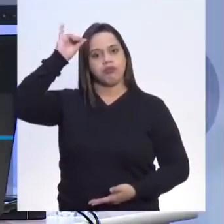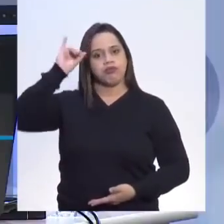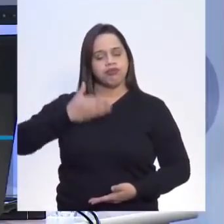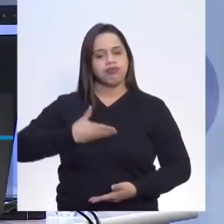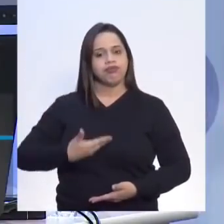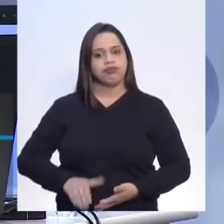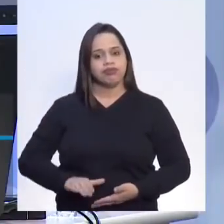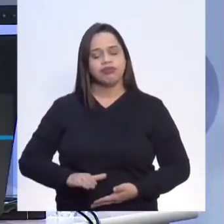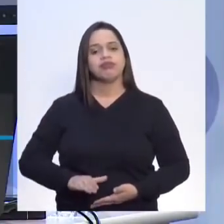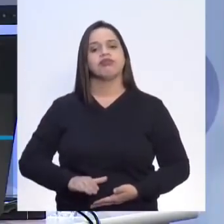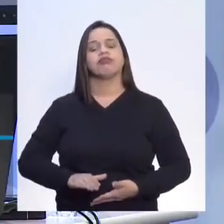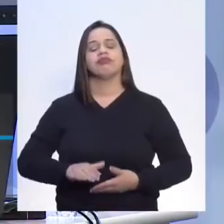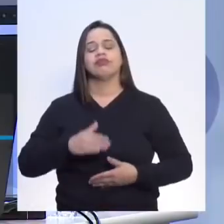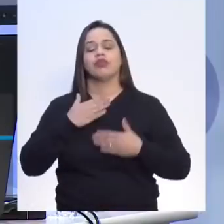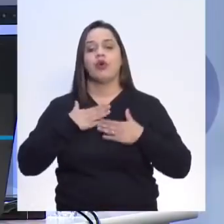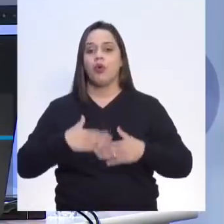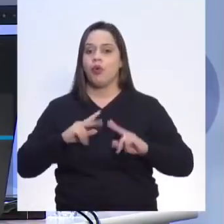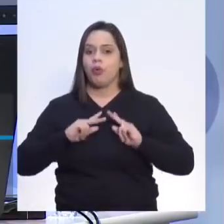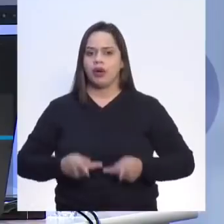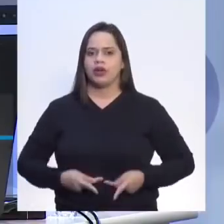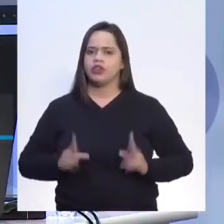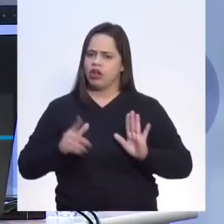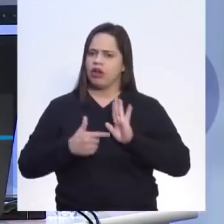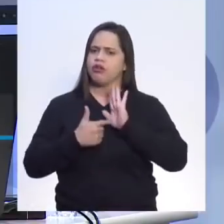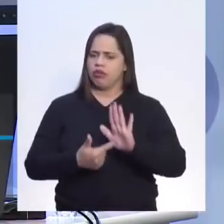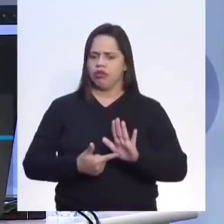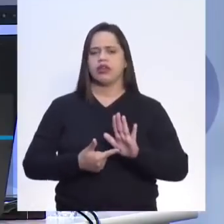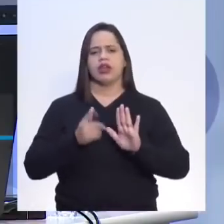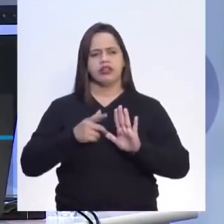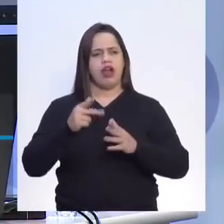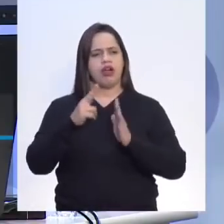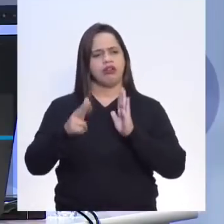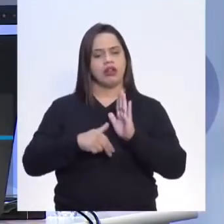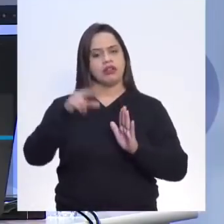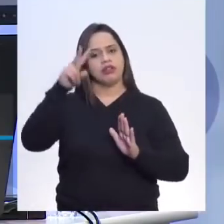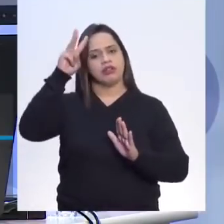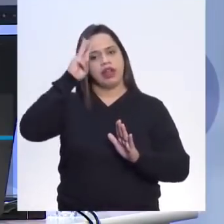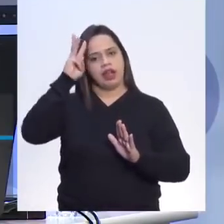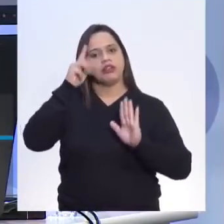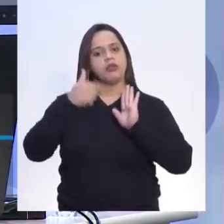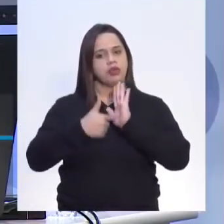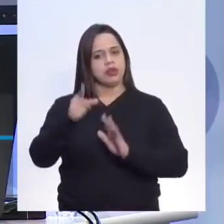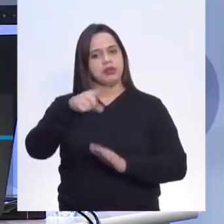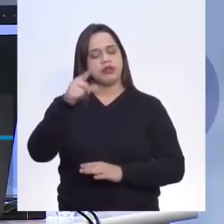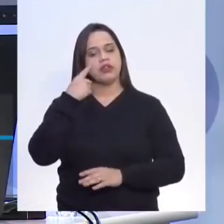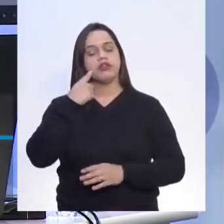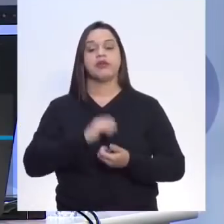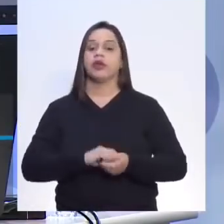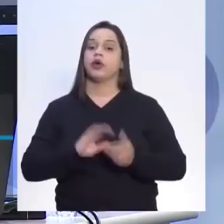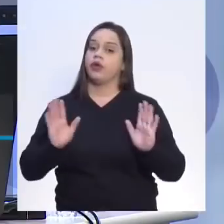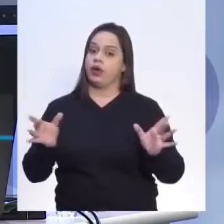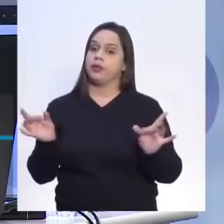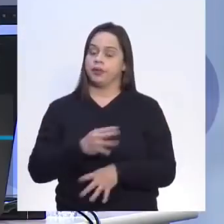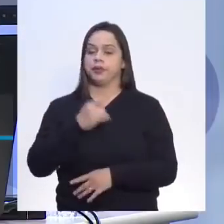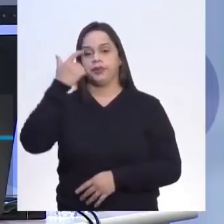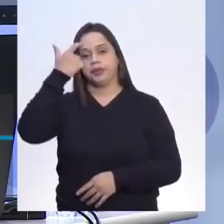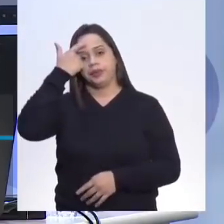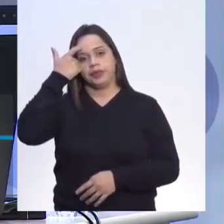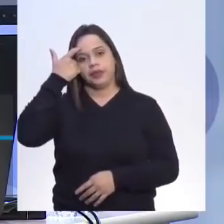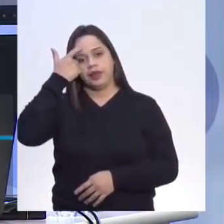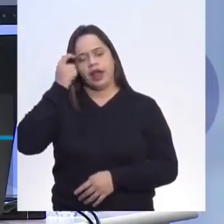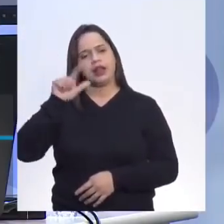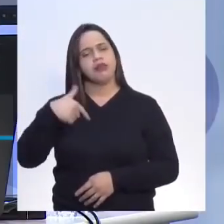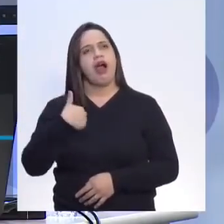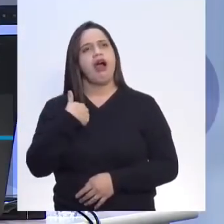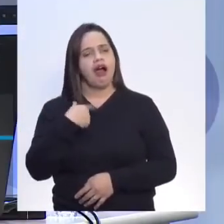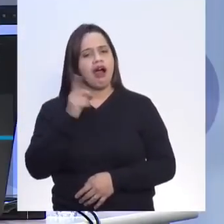para elas. Aí a gente até já coloquei uma imagem do Minotauro na aula que a gente trabalhou, né, Deia? Foi terça-feira. Então, terminamos aí. Aí ele disse que tem